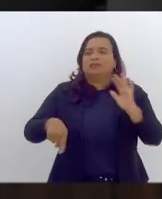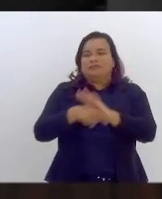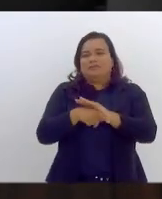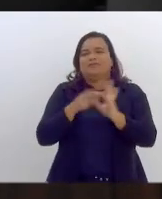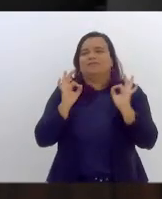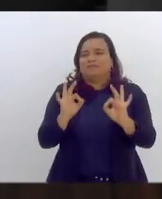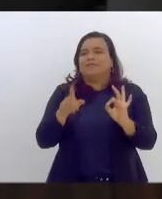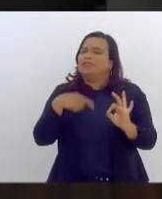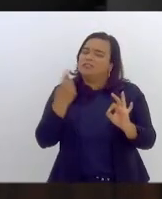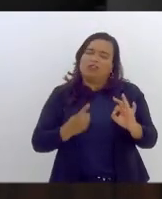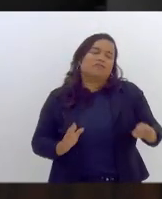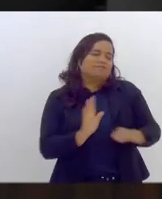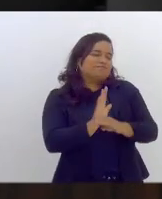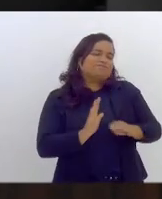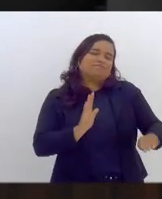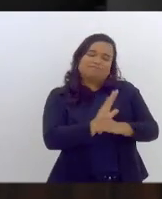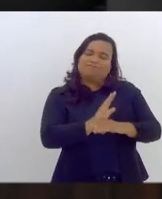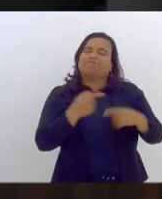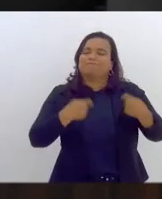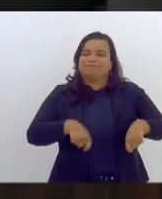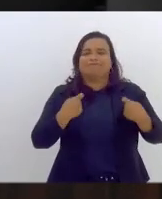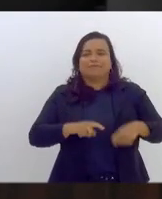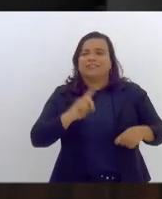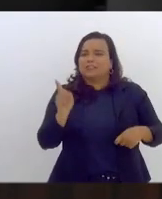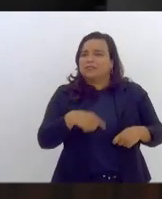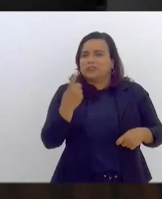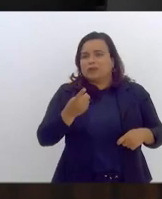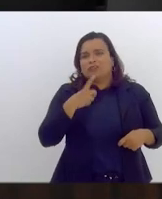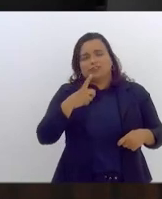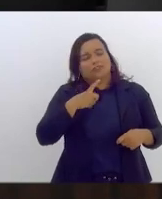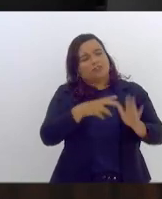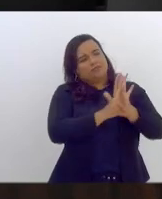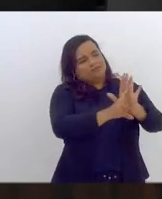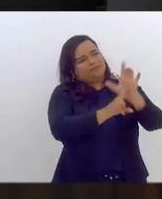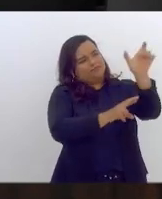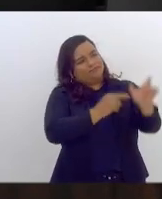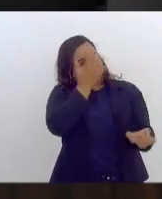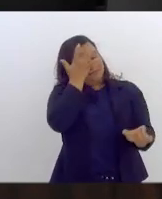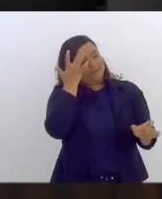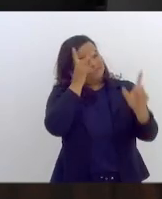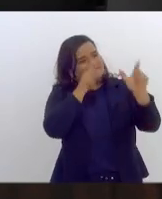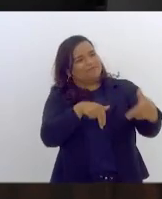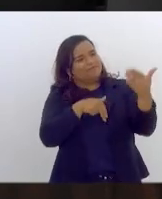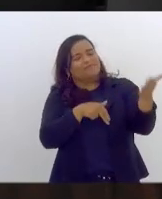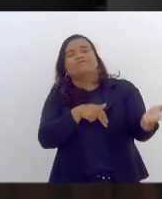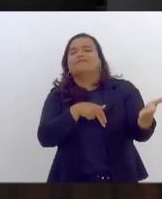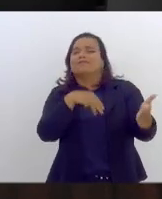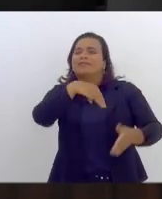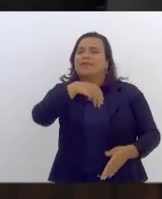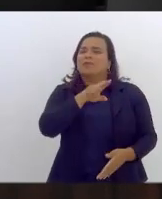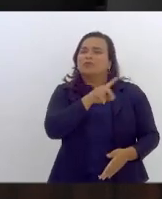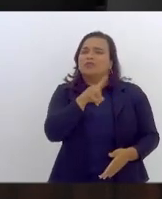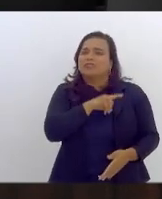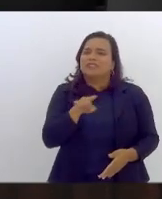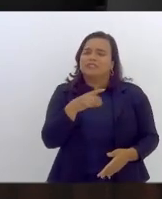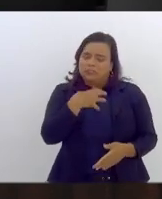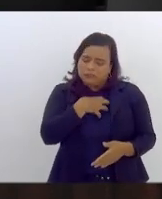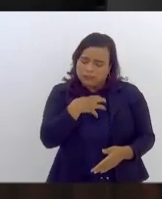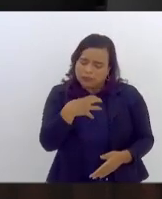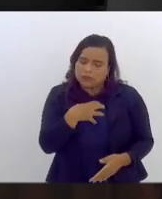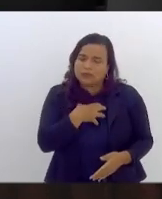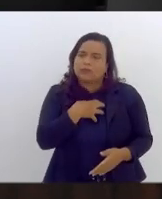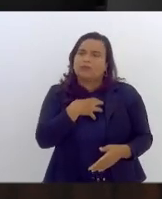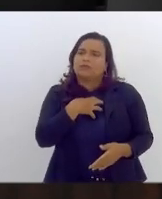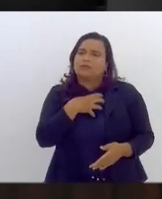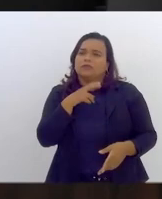sem dúvida nenhuma, a gente ter pensadores dessa categoria e sensível com